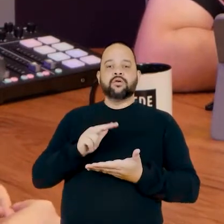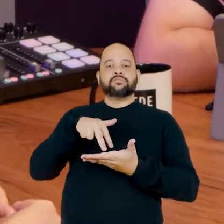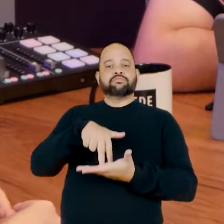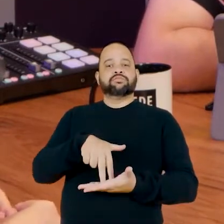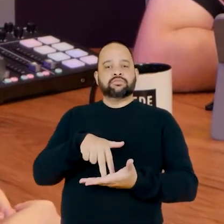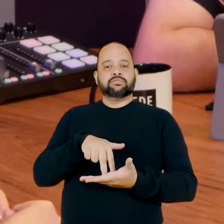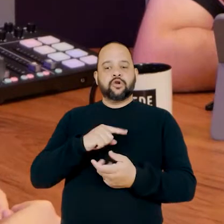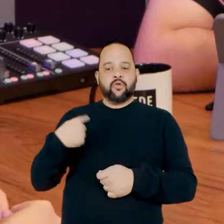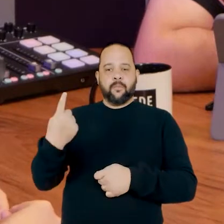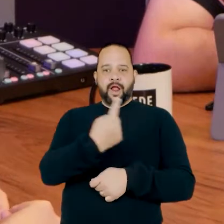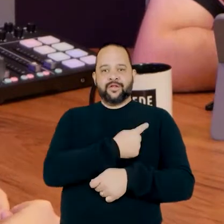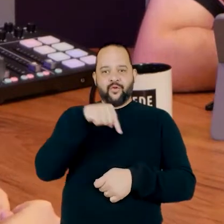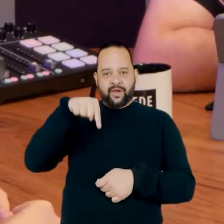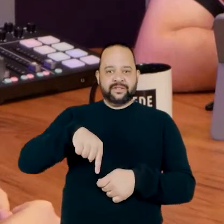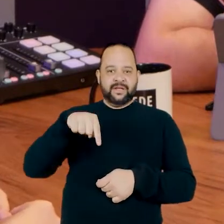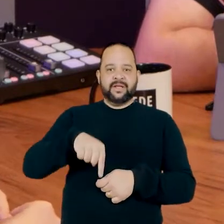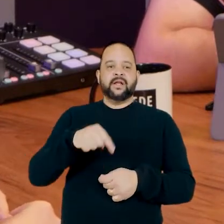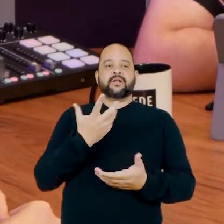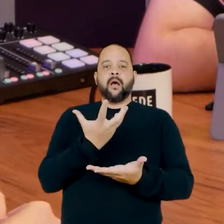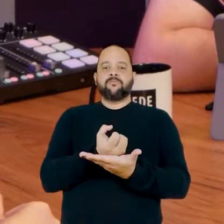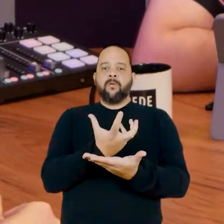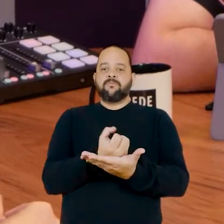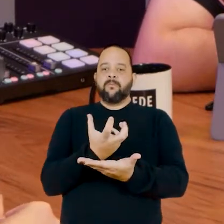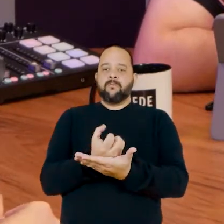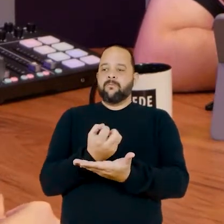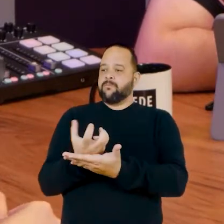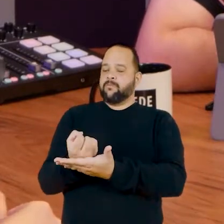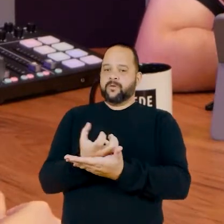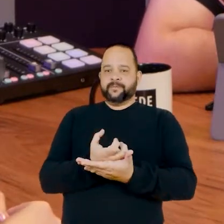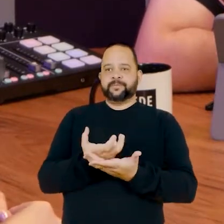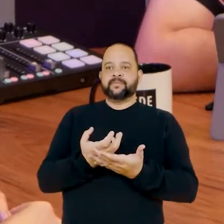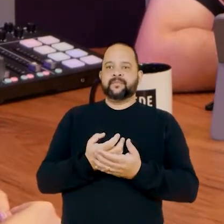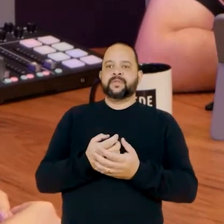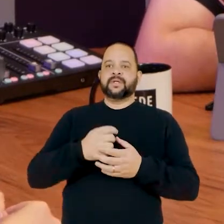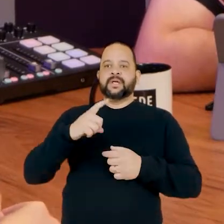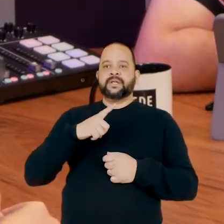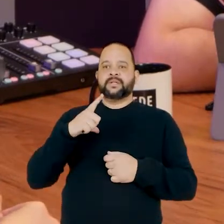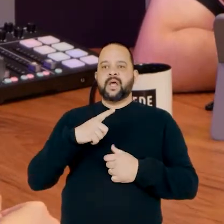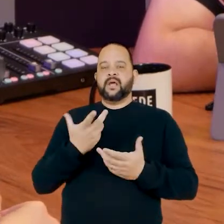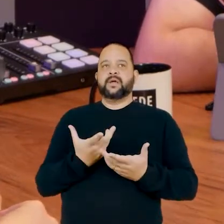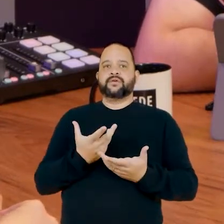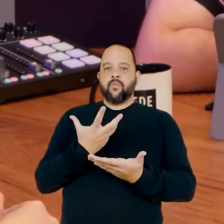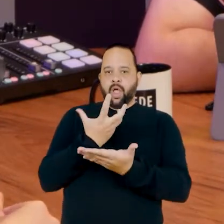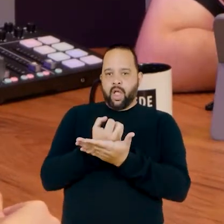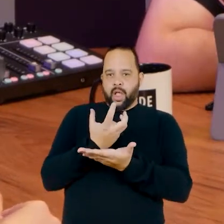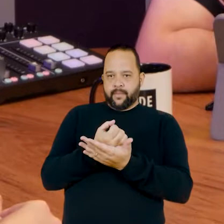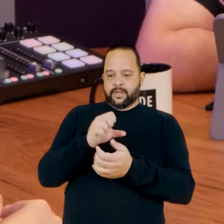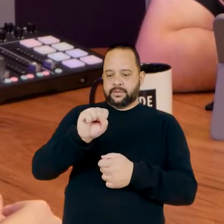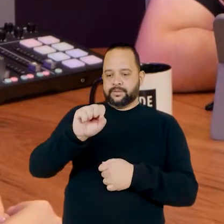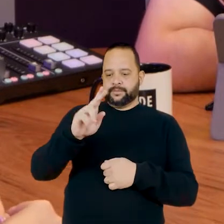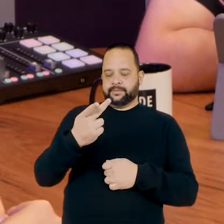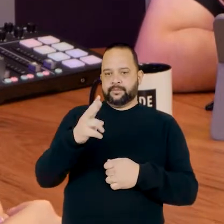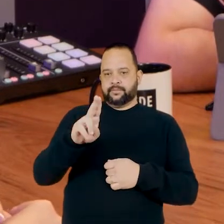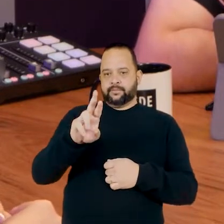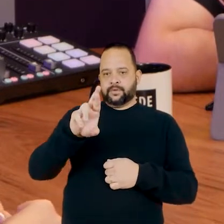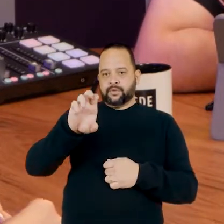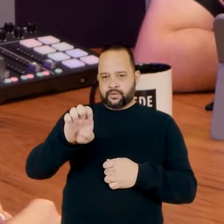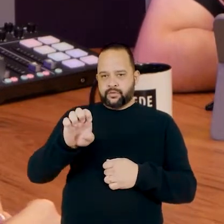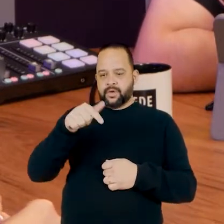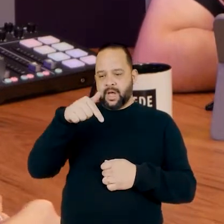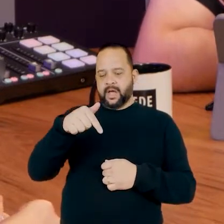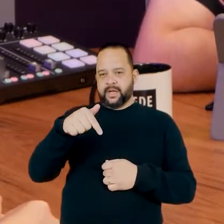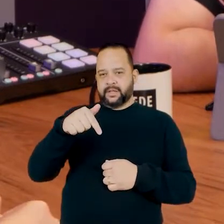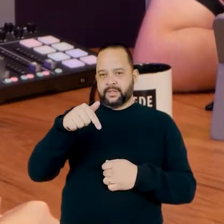né? A gente aqui. Ele tá captando. E ele tem, sei lá, a captação do Shure, do SM7B em